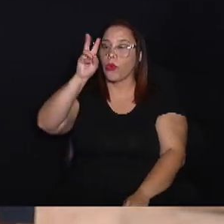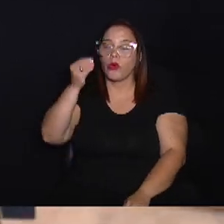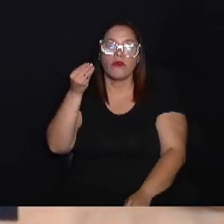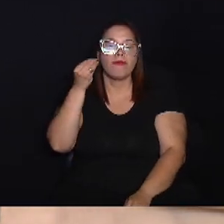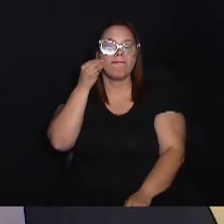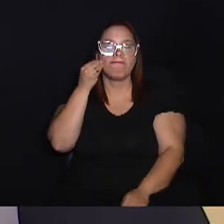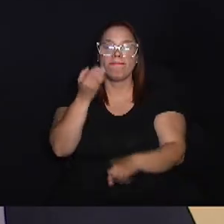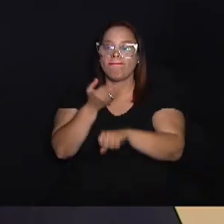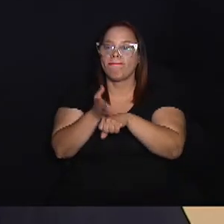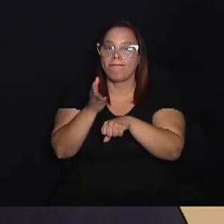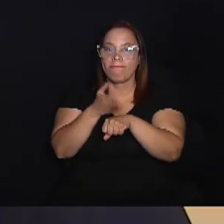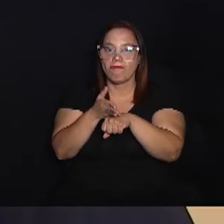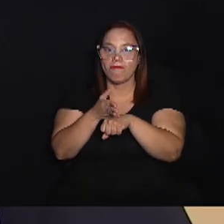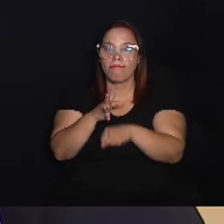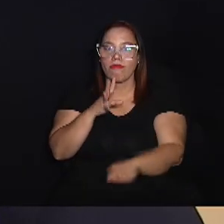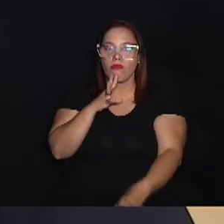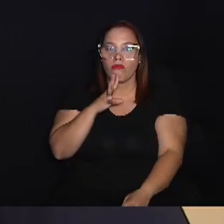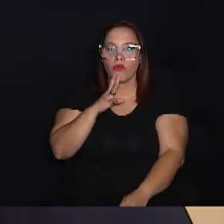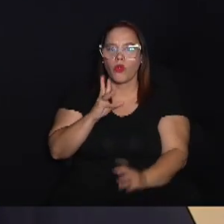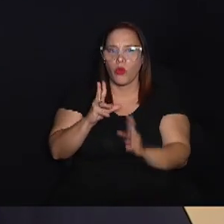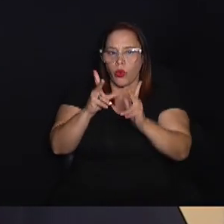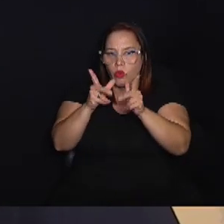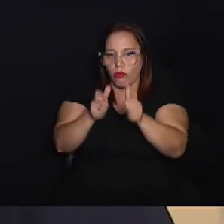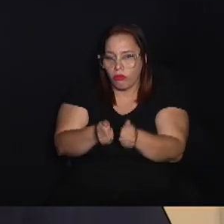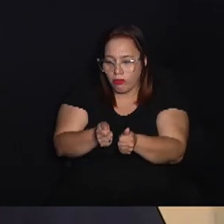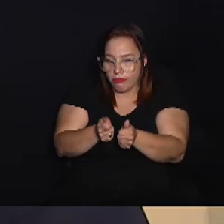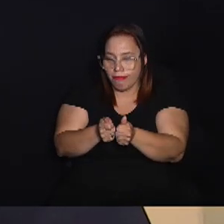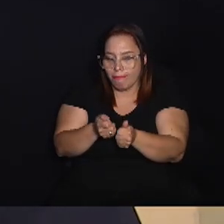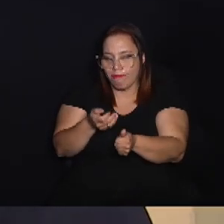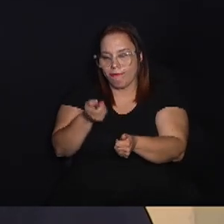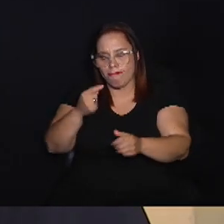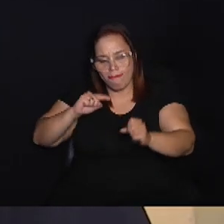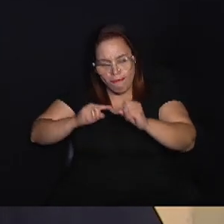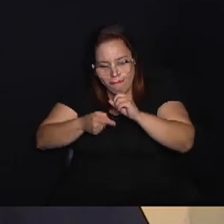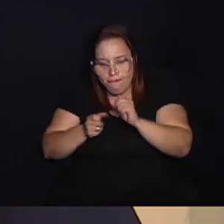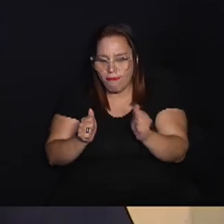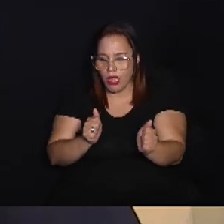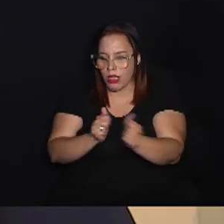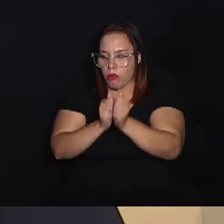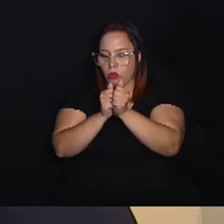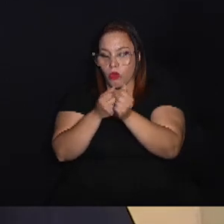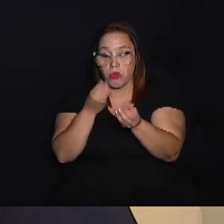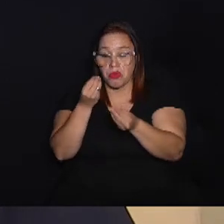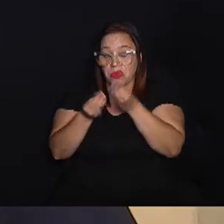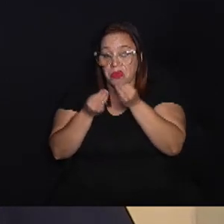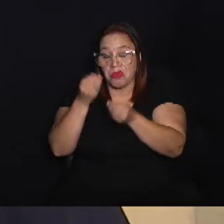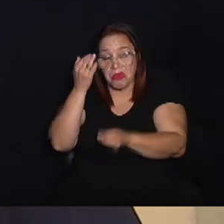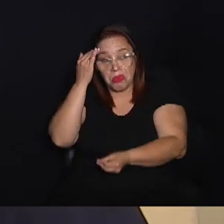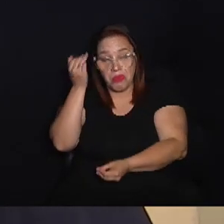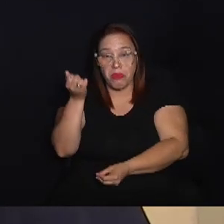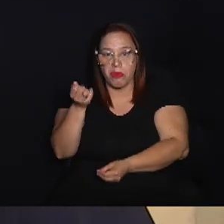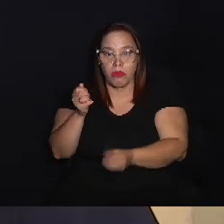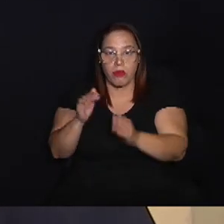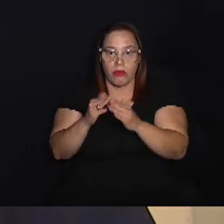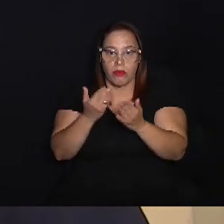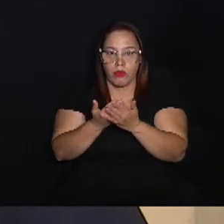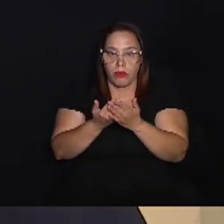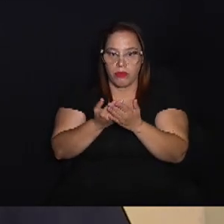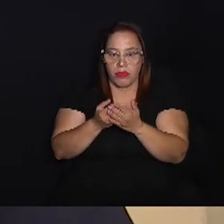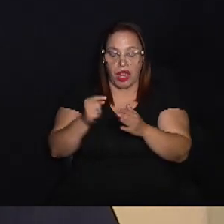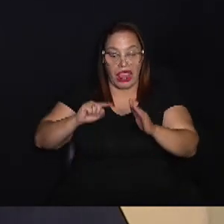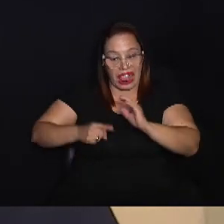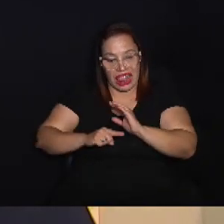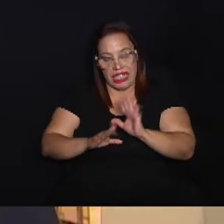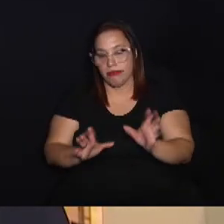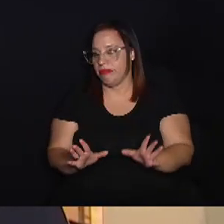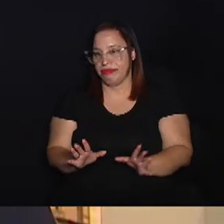na prática. Conhecimento de todo mundo, né? Saber se aprofundar mais de perto, né? De quem entende. A gente vai na escola, mas não é aquele coisa tão aprofundado